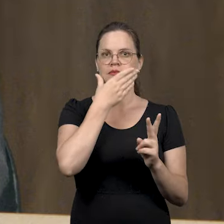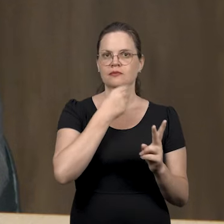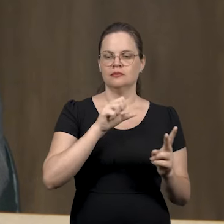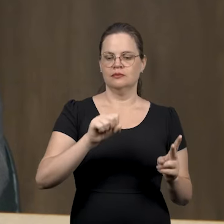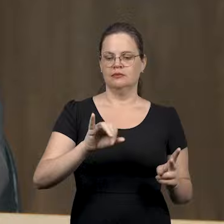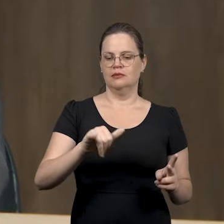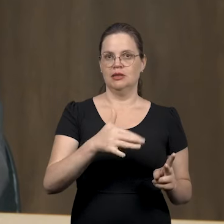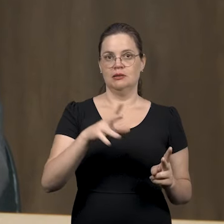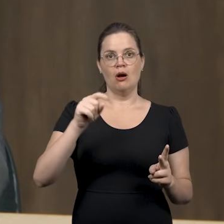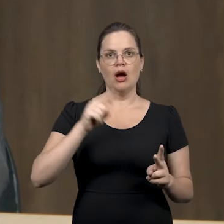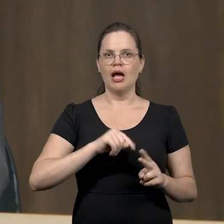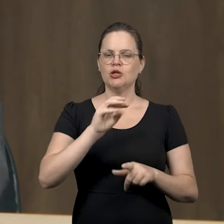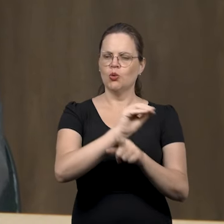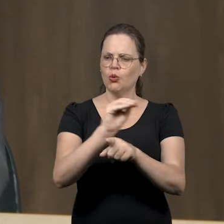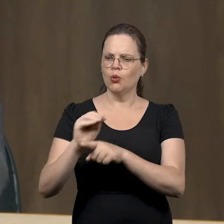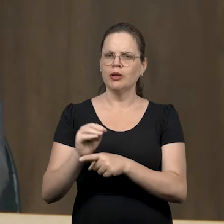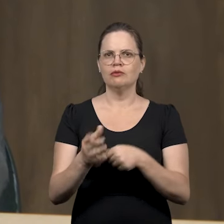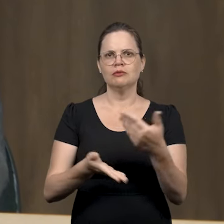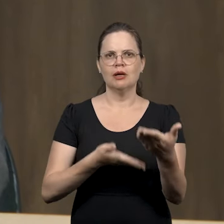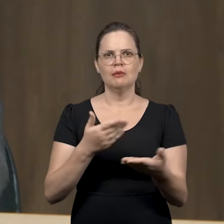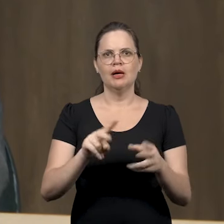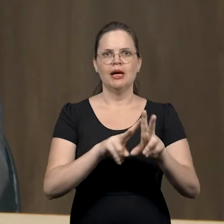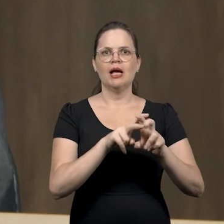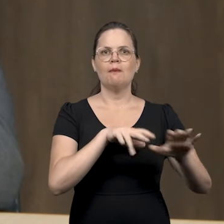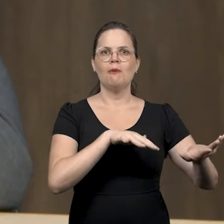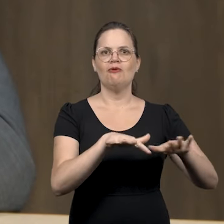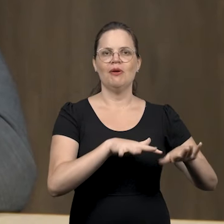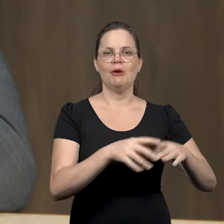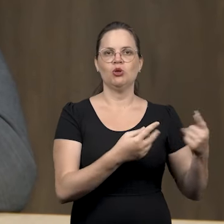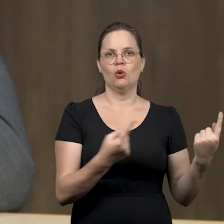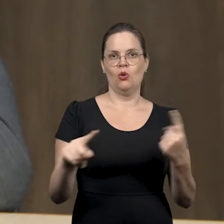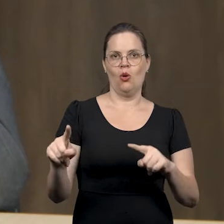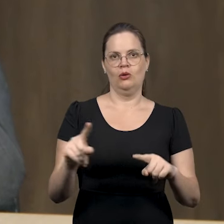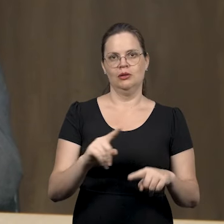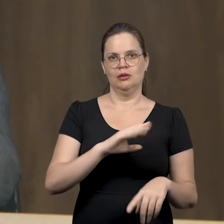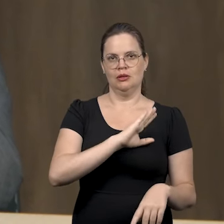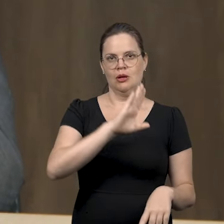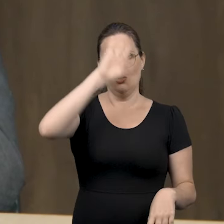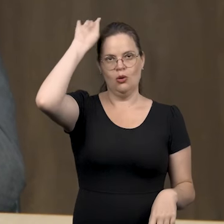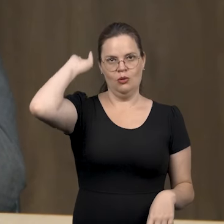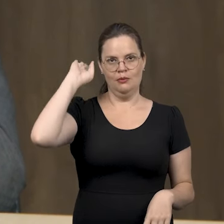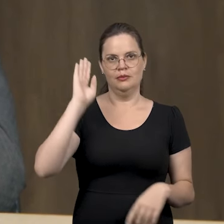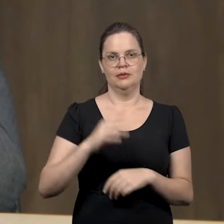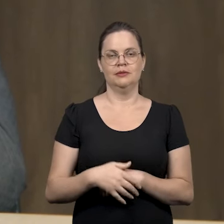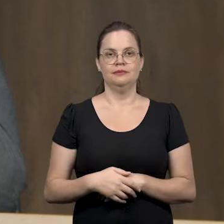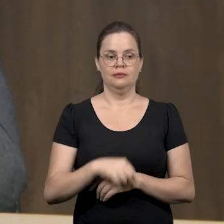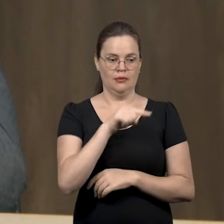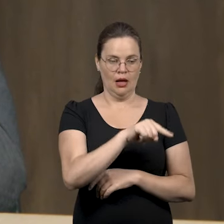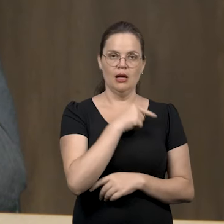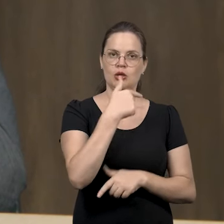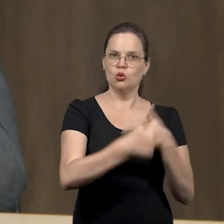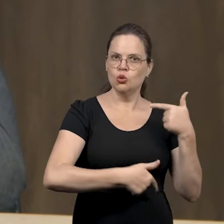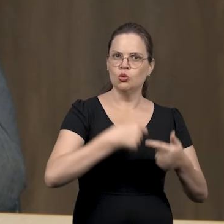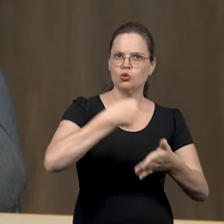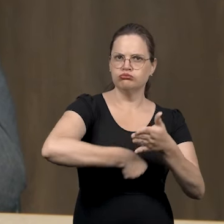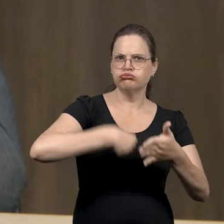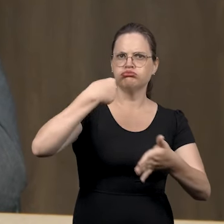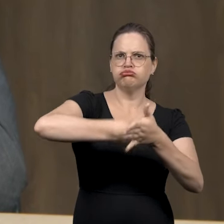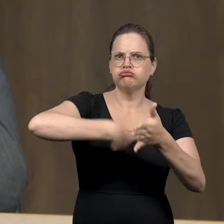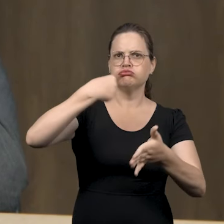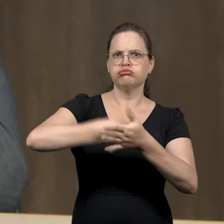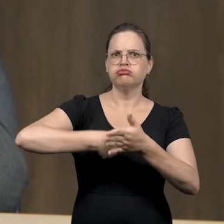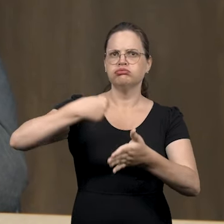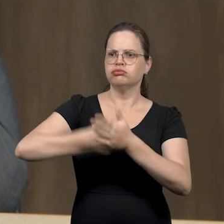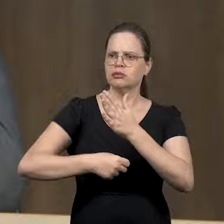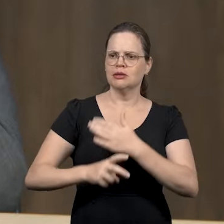e adepto de um movimento anti-romano. Ou seja, ele lutava por uma causa. E hoje